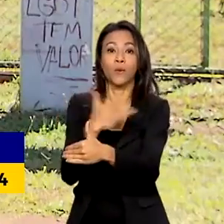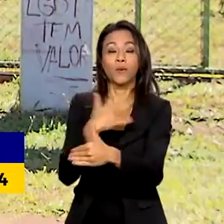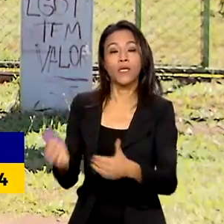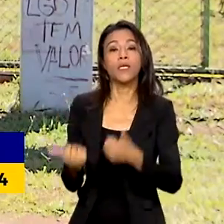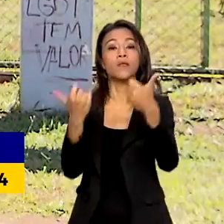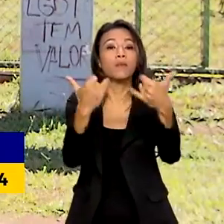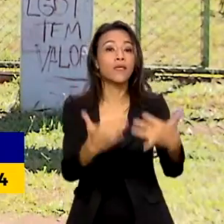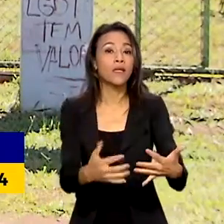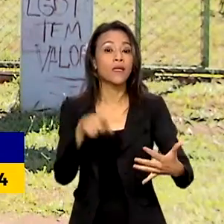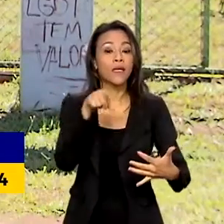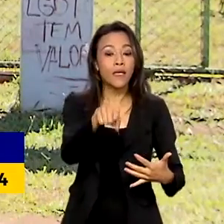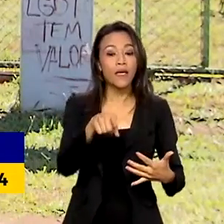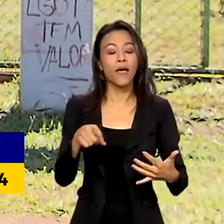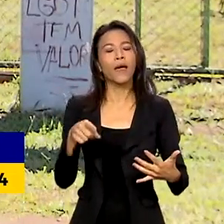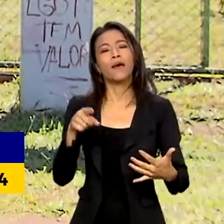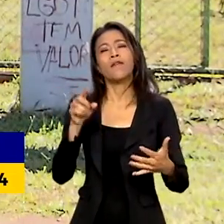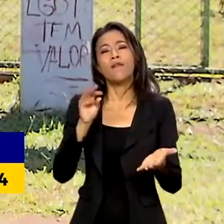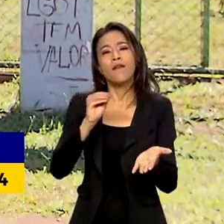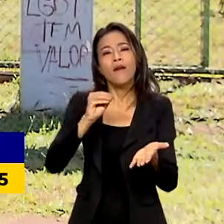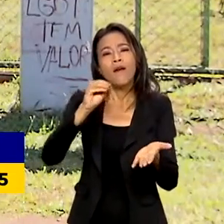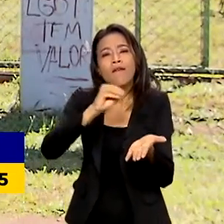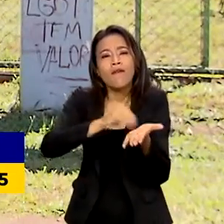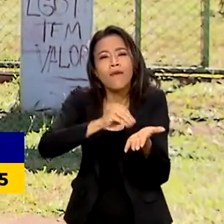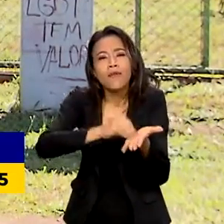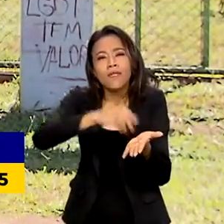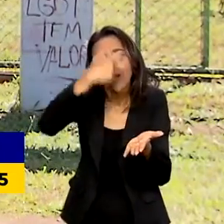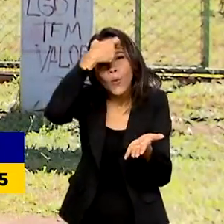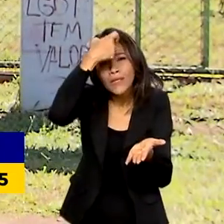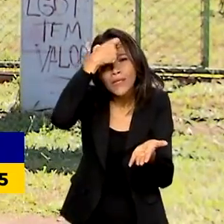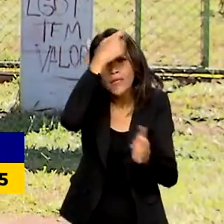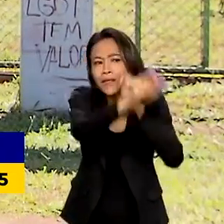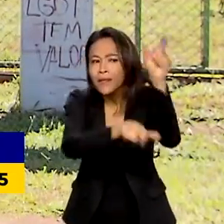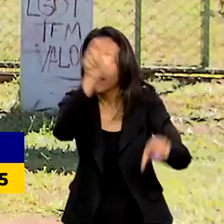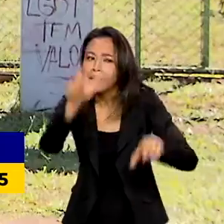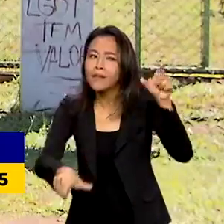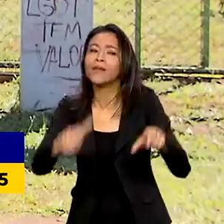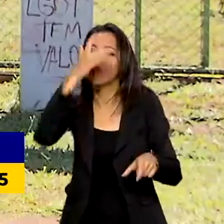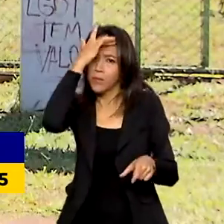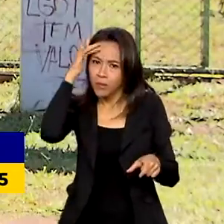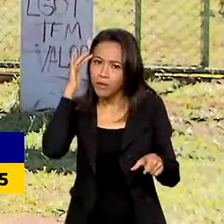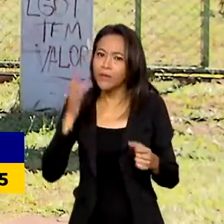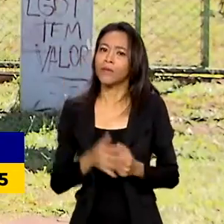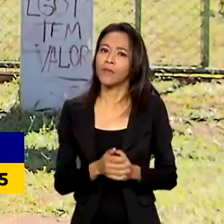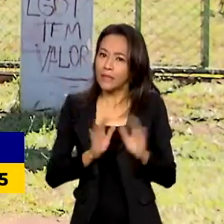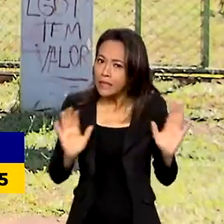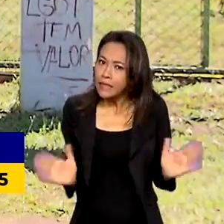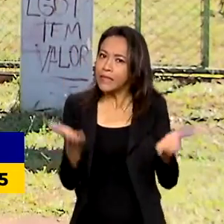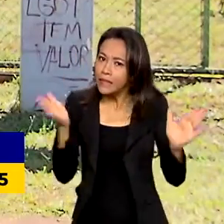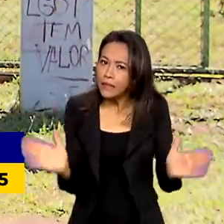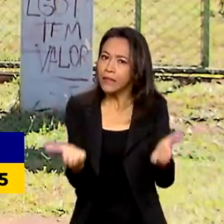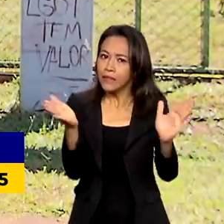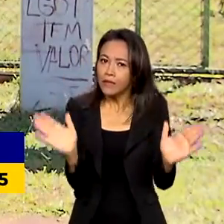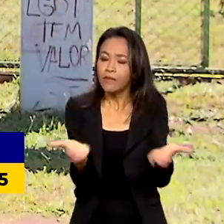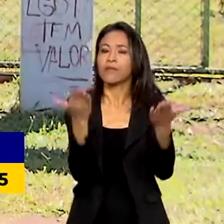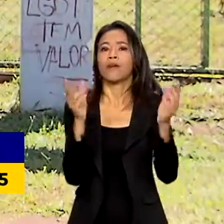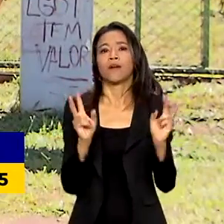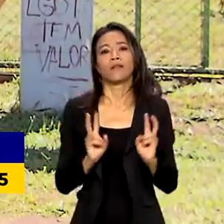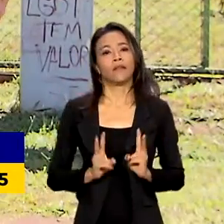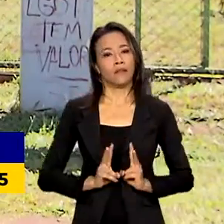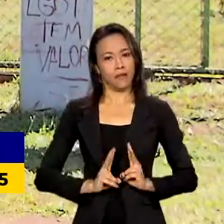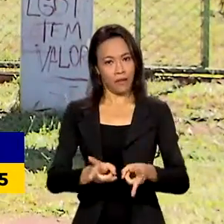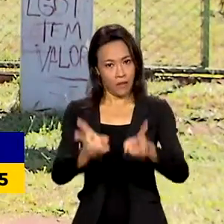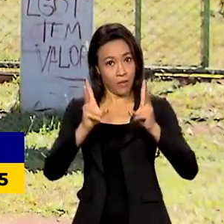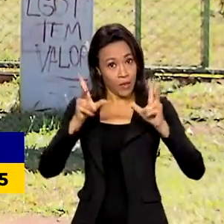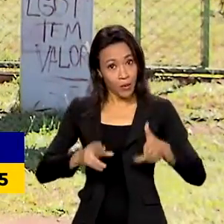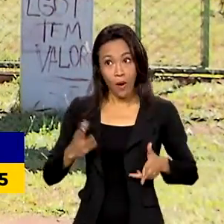indica um processo de conscientização da população, mas reforça que é necessário promover e fortalecer as ações